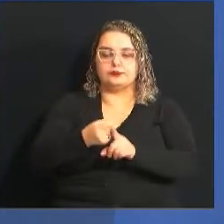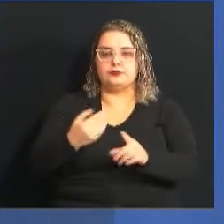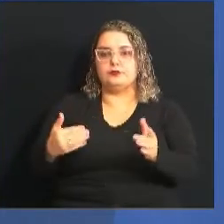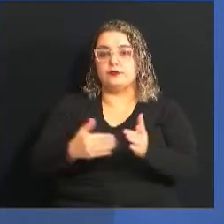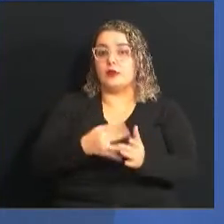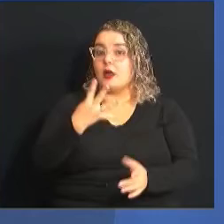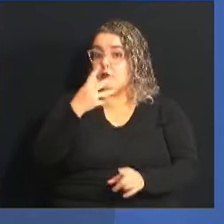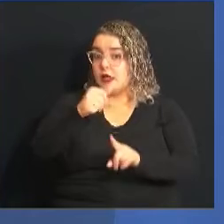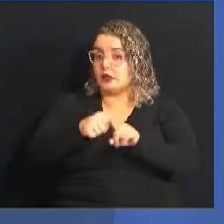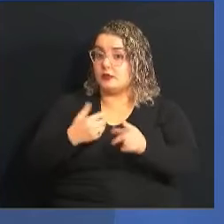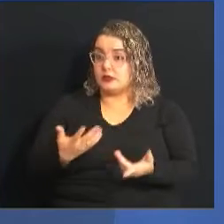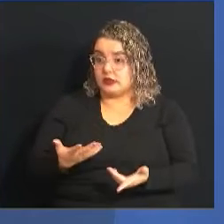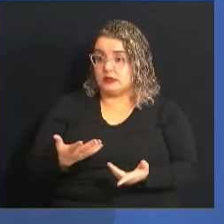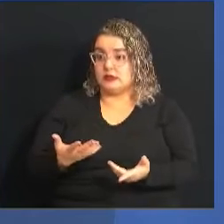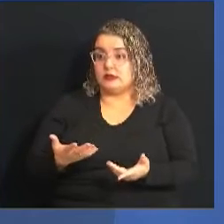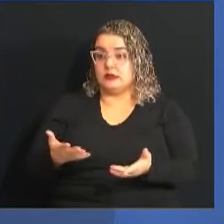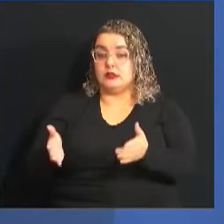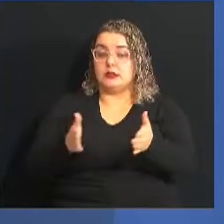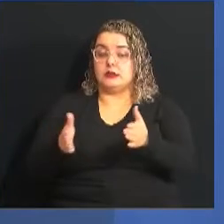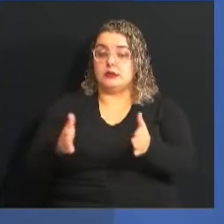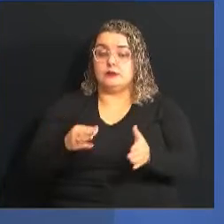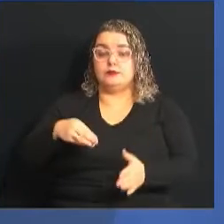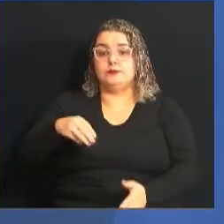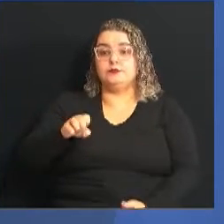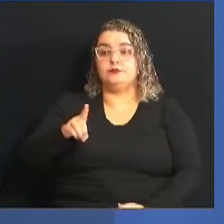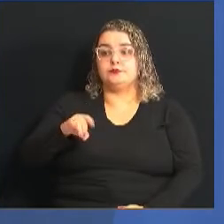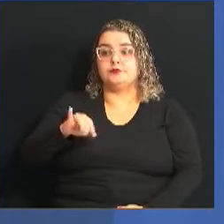meses. Essa medida vai beneficiar